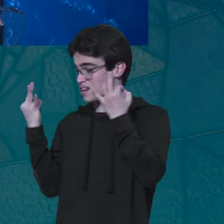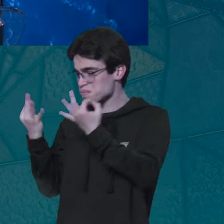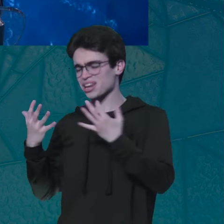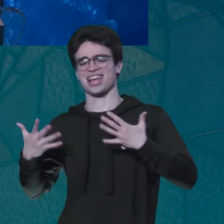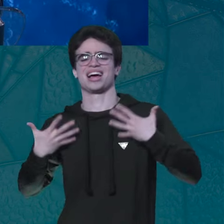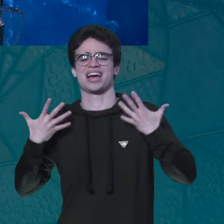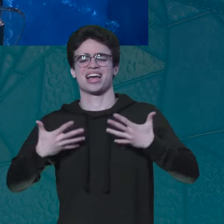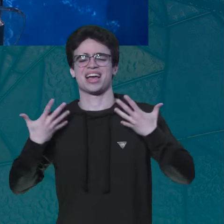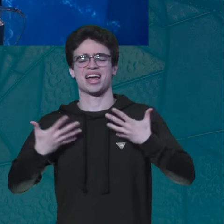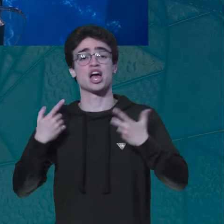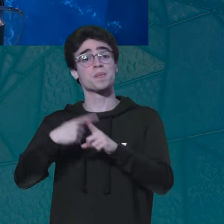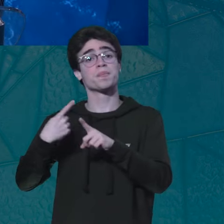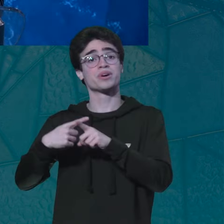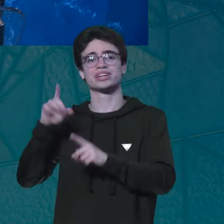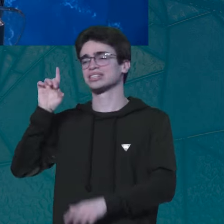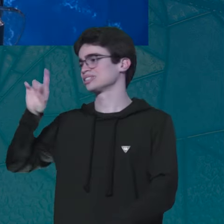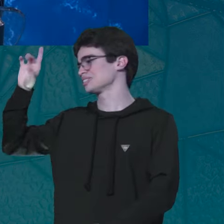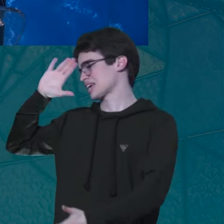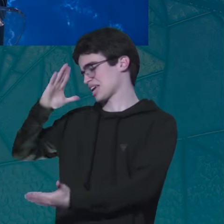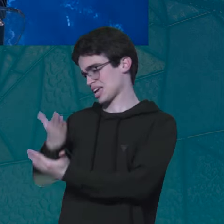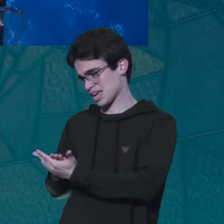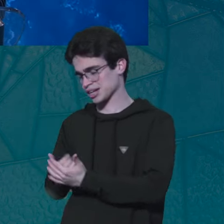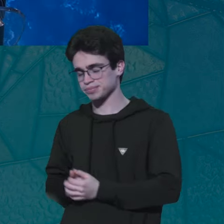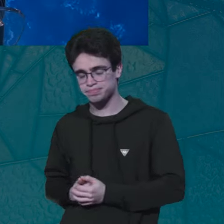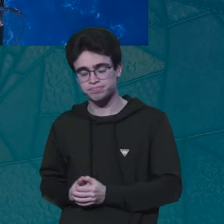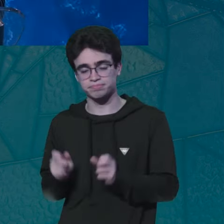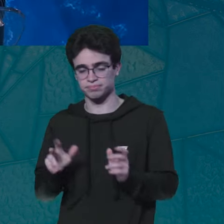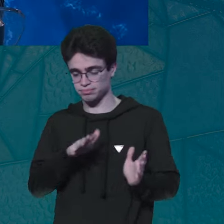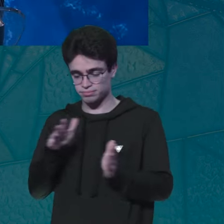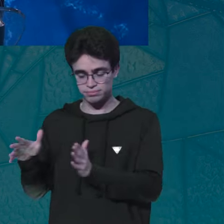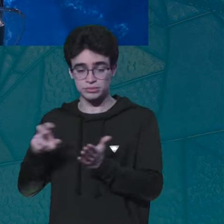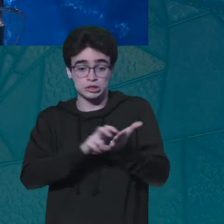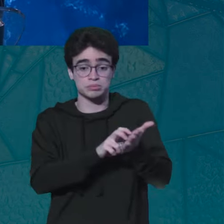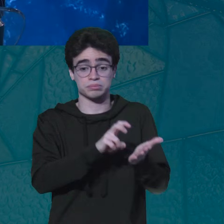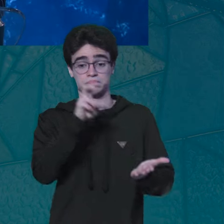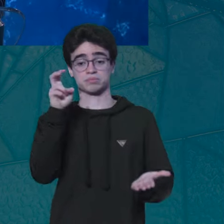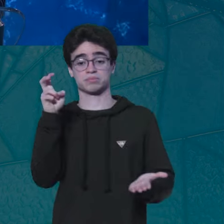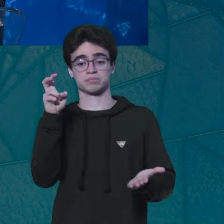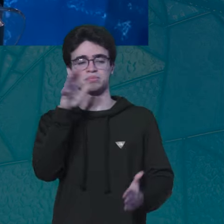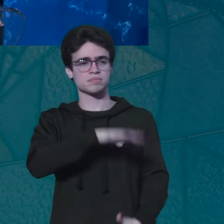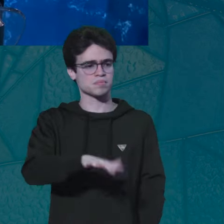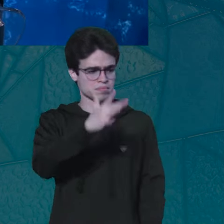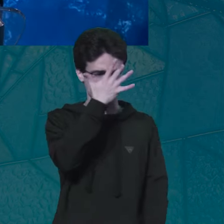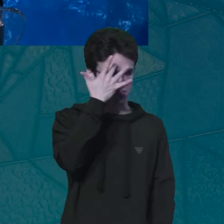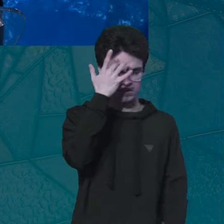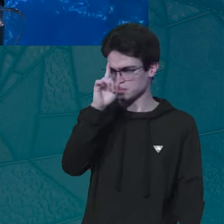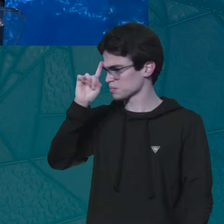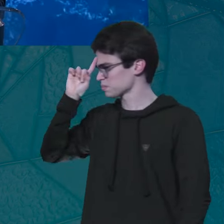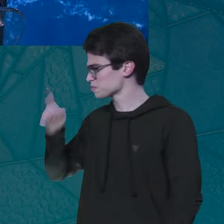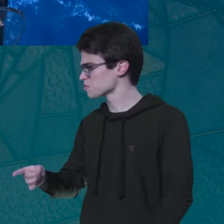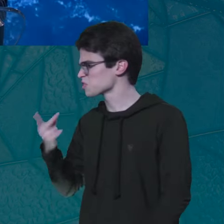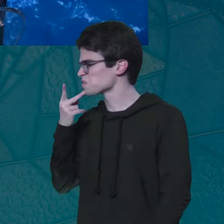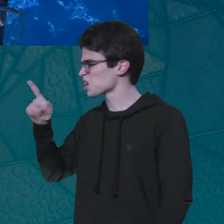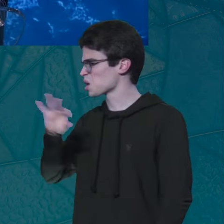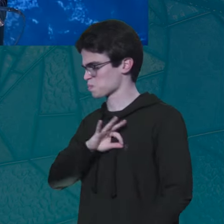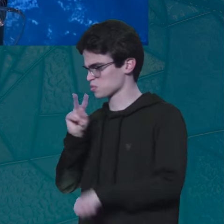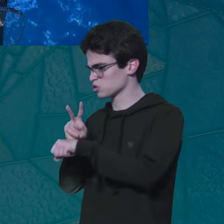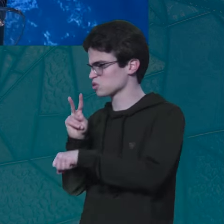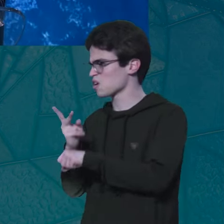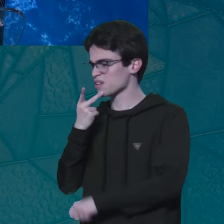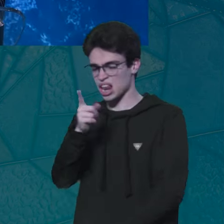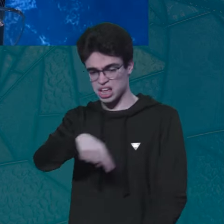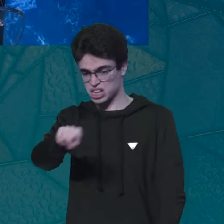haver crido em Deus. Quando amanheceu, os magistrados mandaram os seus soldados ao carcereiro com esta ordem: "Soltem